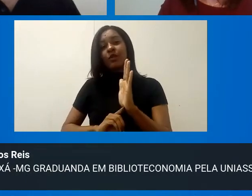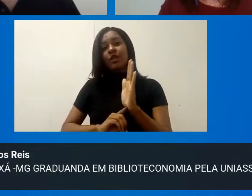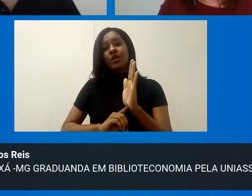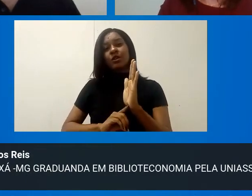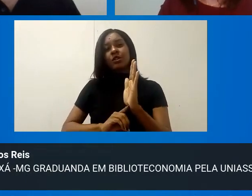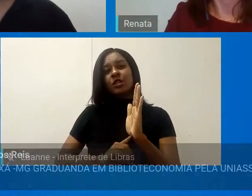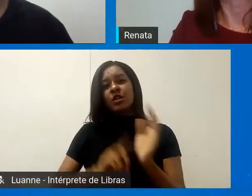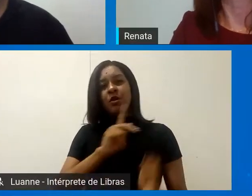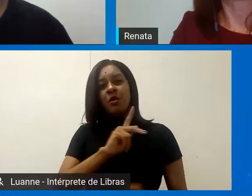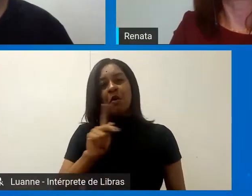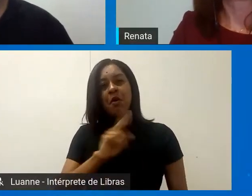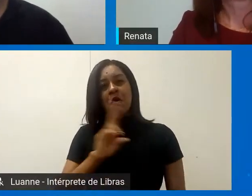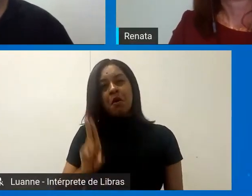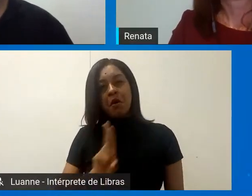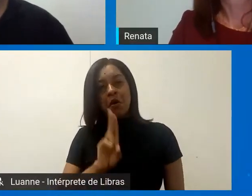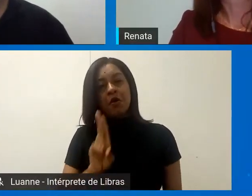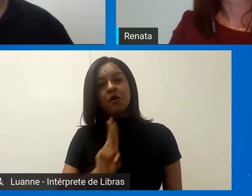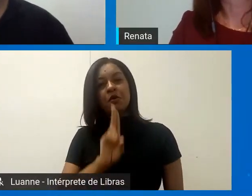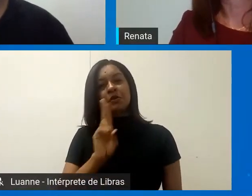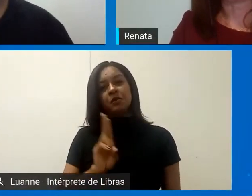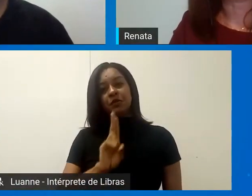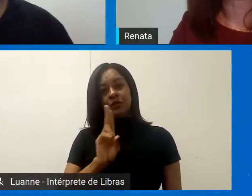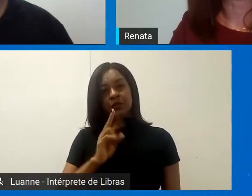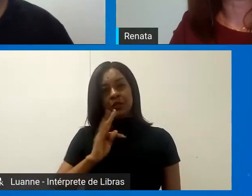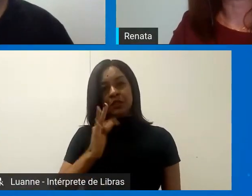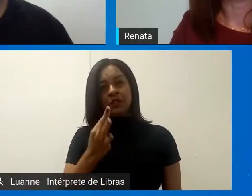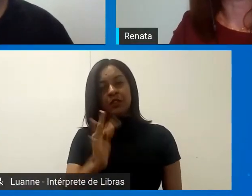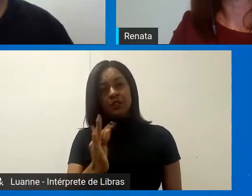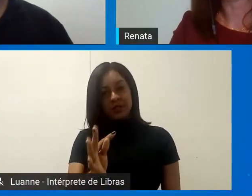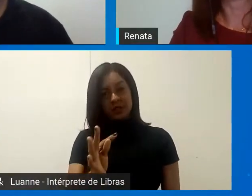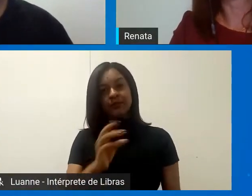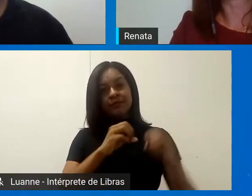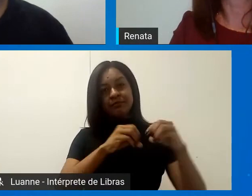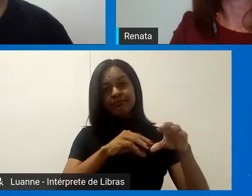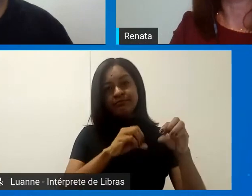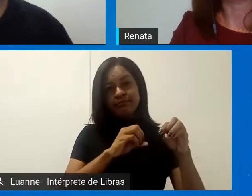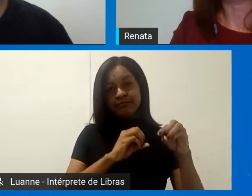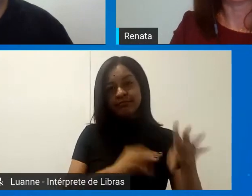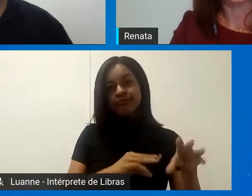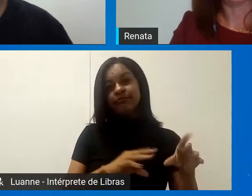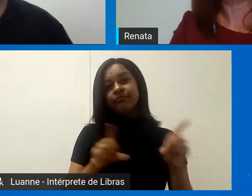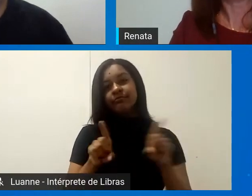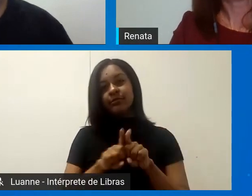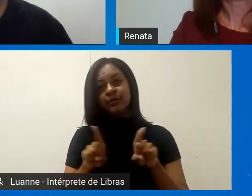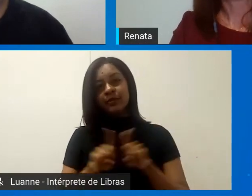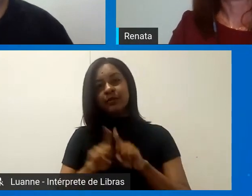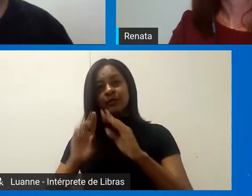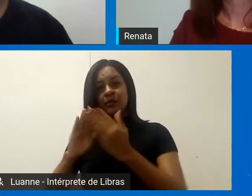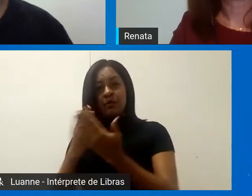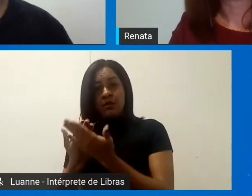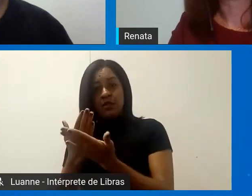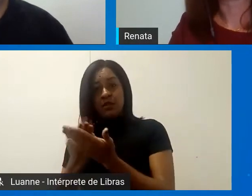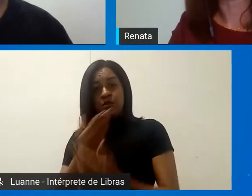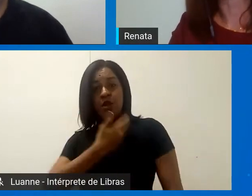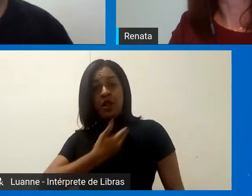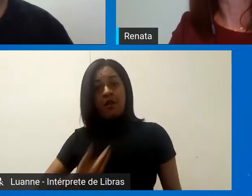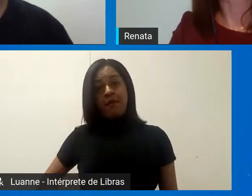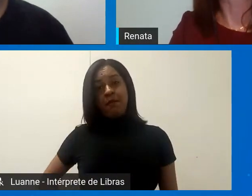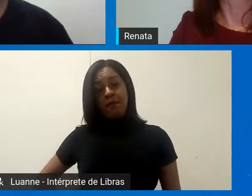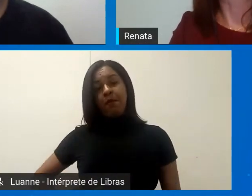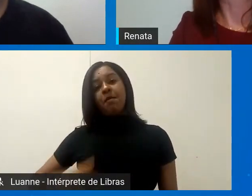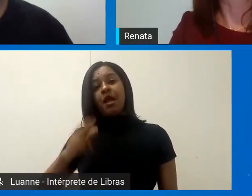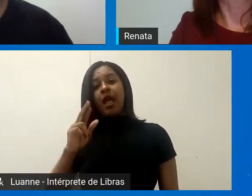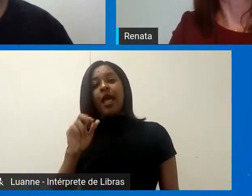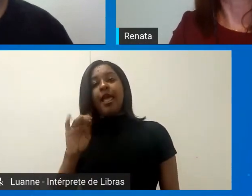digitais de informação e comunicação no ensino médio de escolas públicas de Ribeirão Preto e a partir